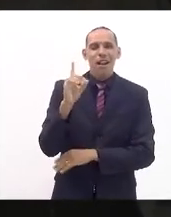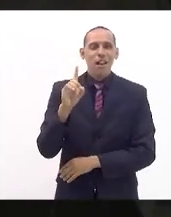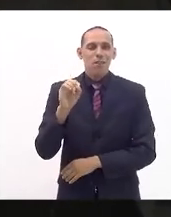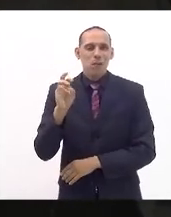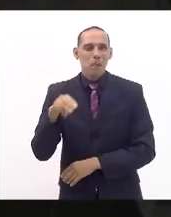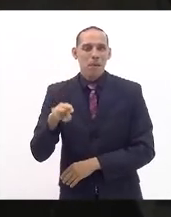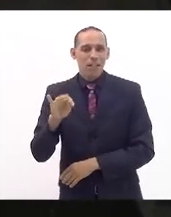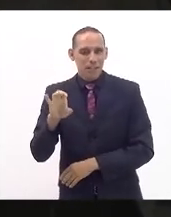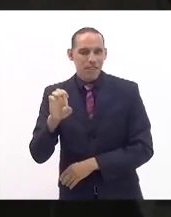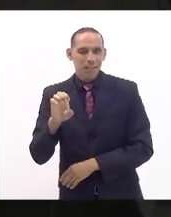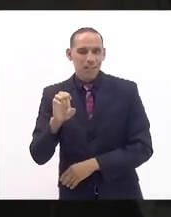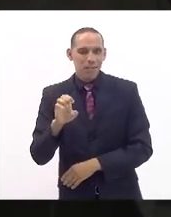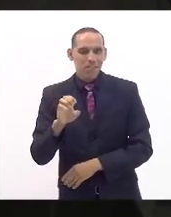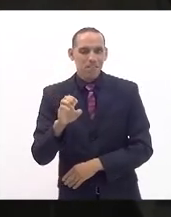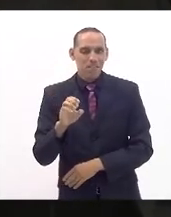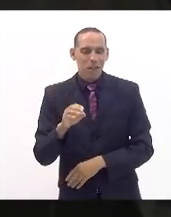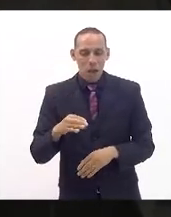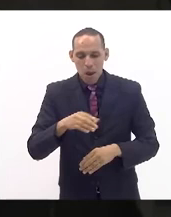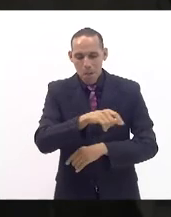maioria são de madeira.